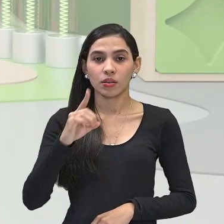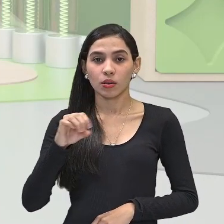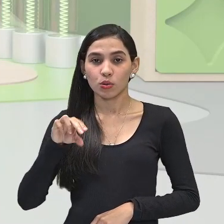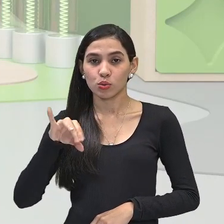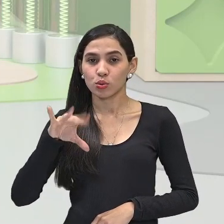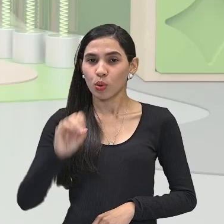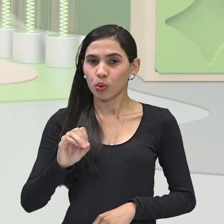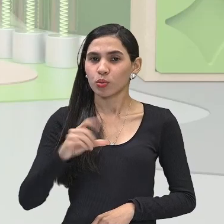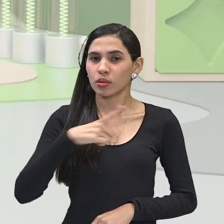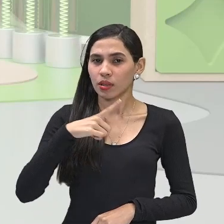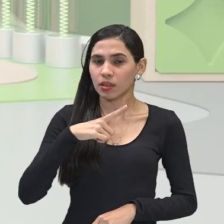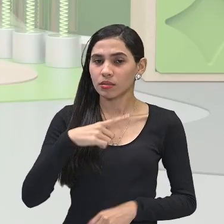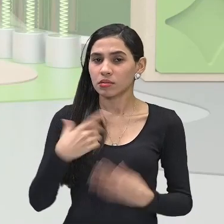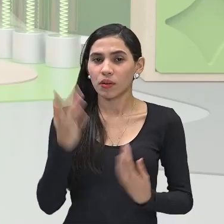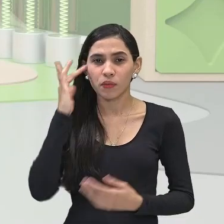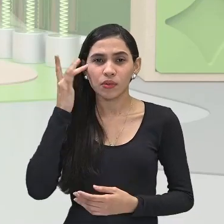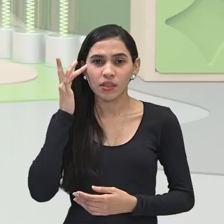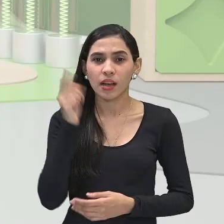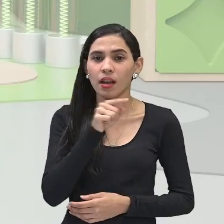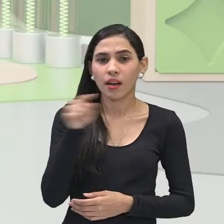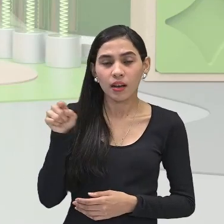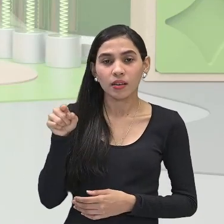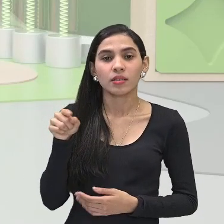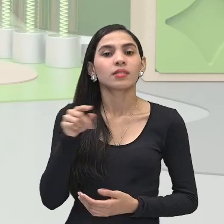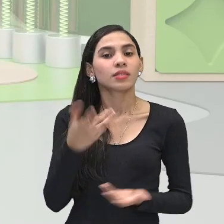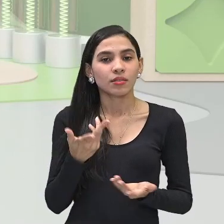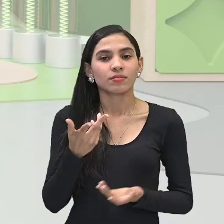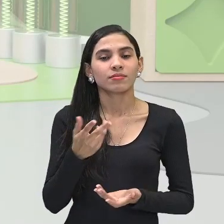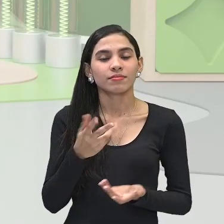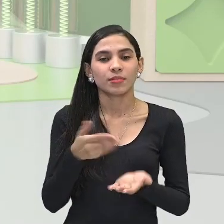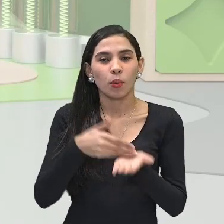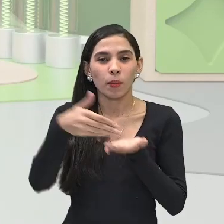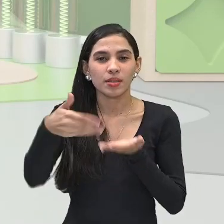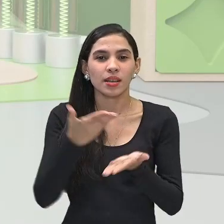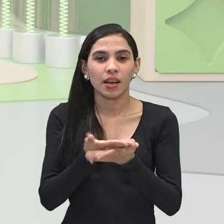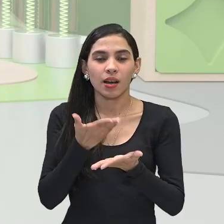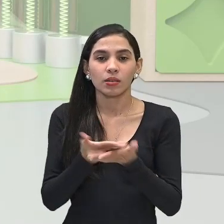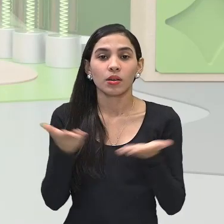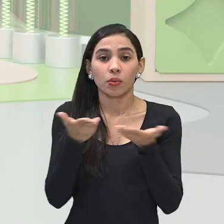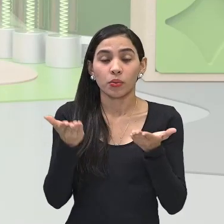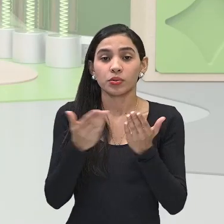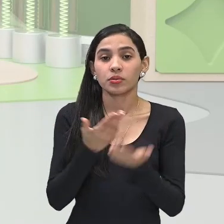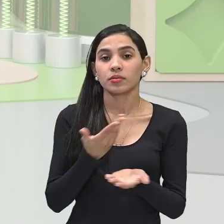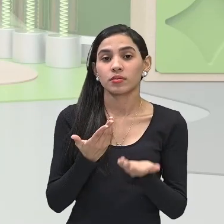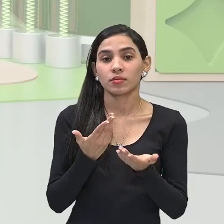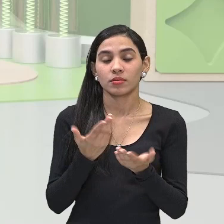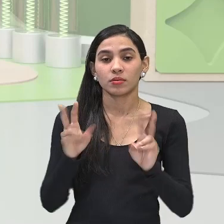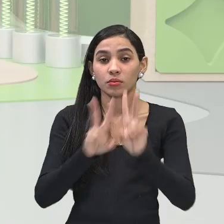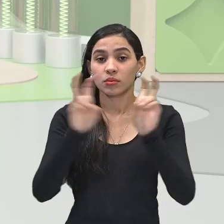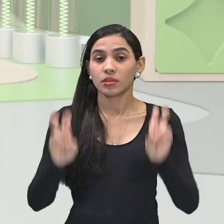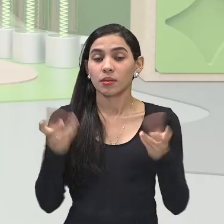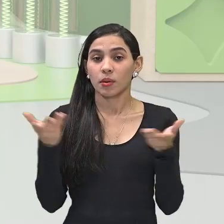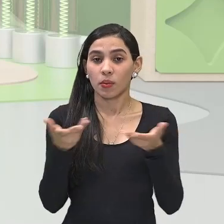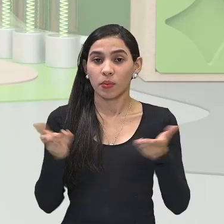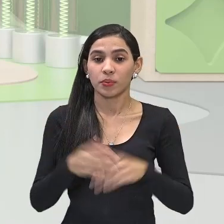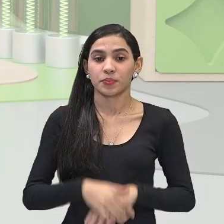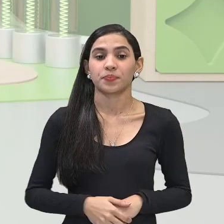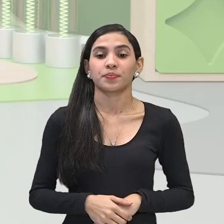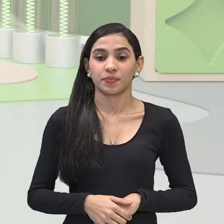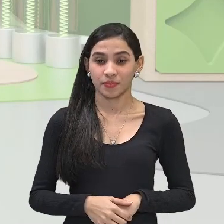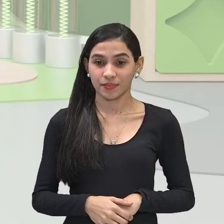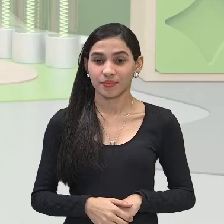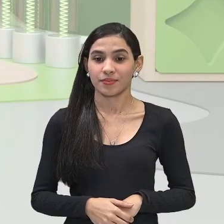o que vocês acham? Vamos começar aí a nossa aula abordando esse assunto. Vejam